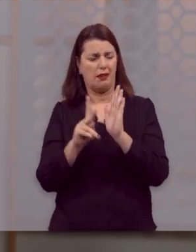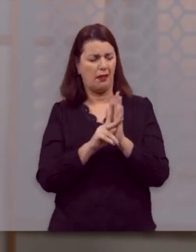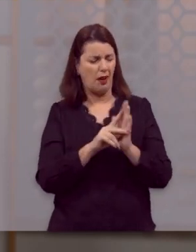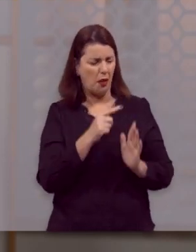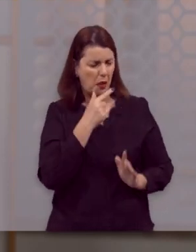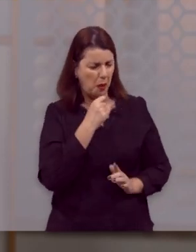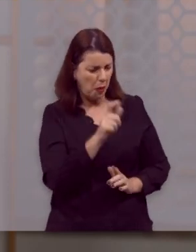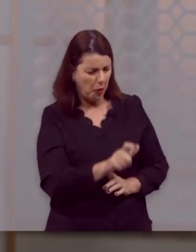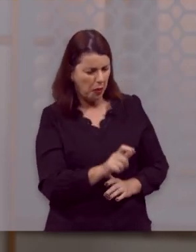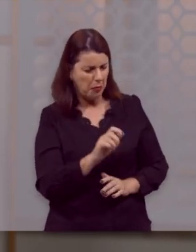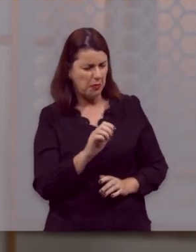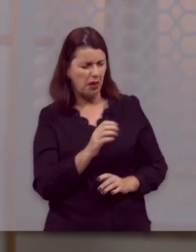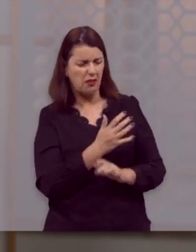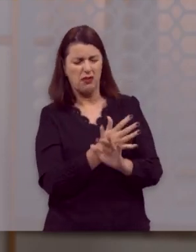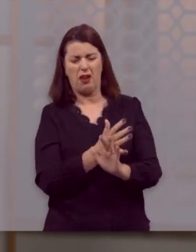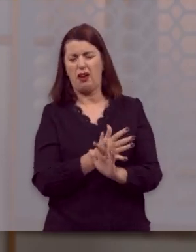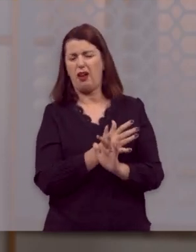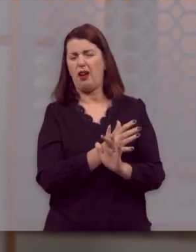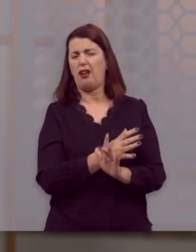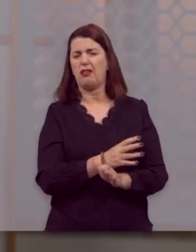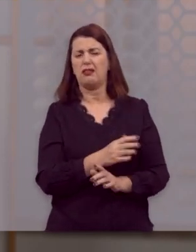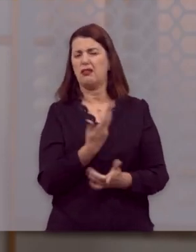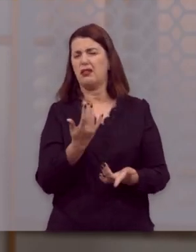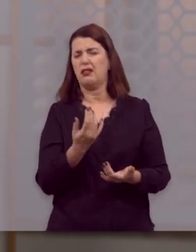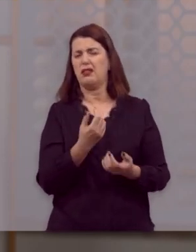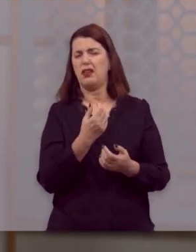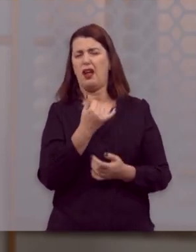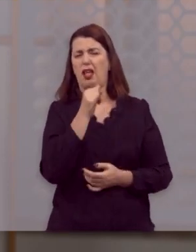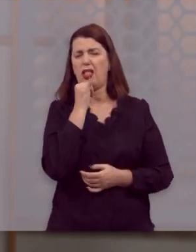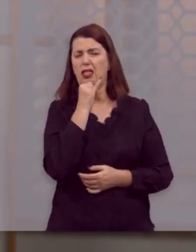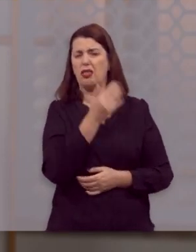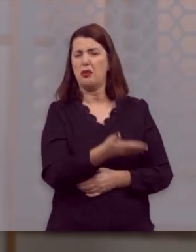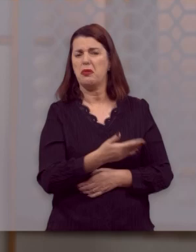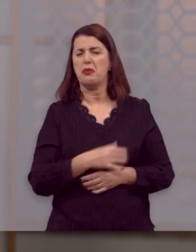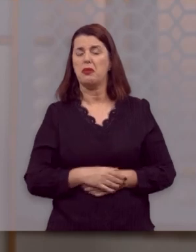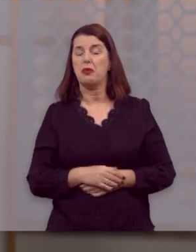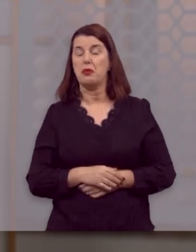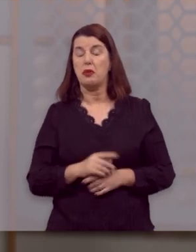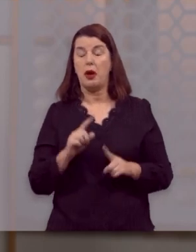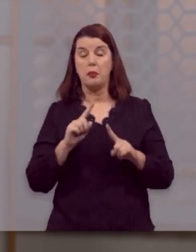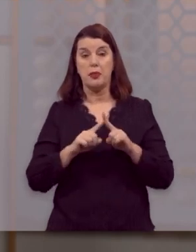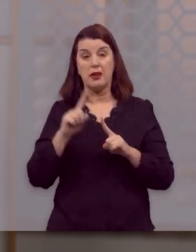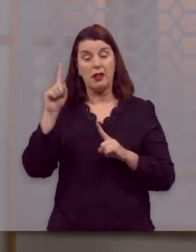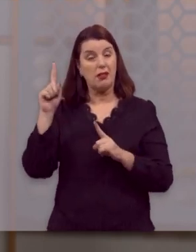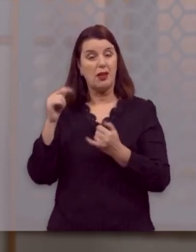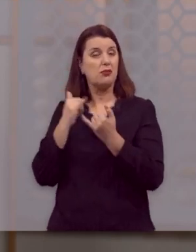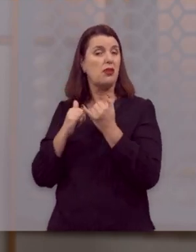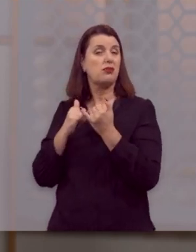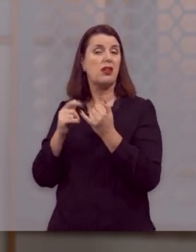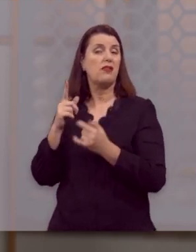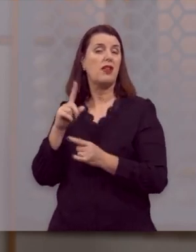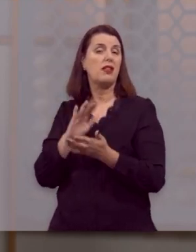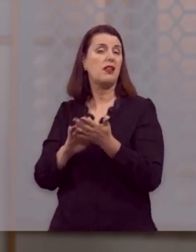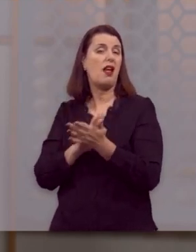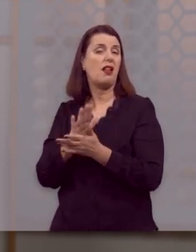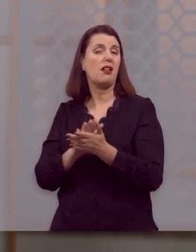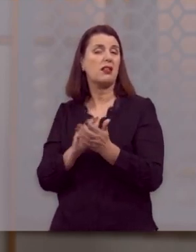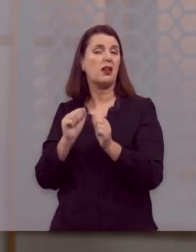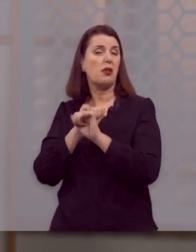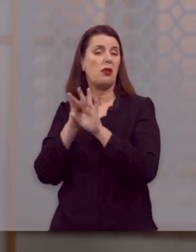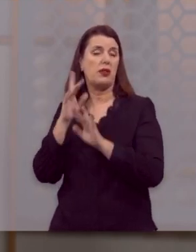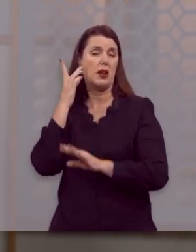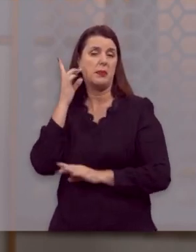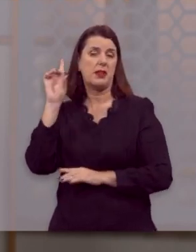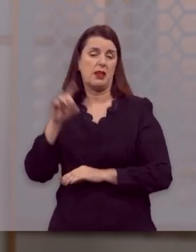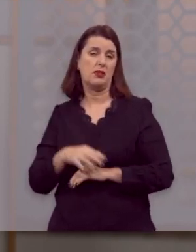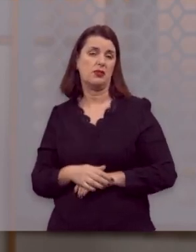vazia, é vanglória, é idolatria, é abominação para Deus. Porque Deus não divide a sua glória com ninguém. Então,